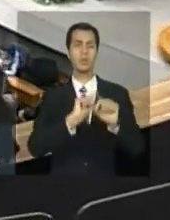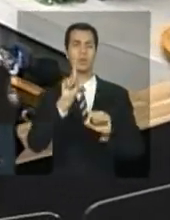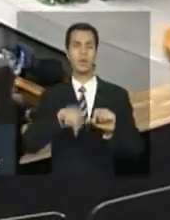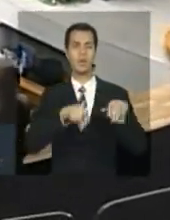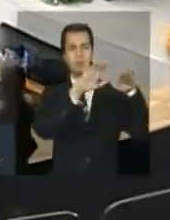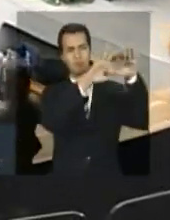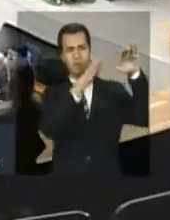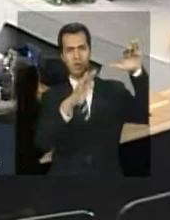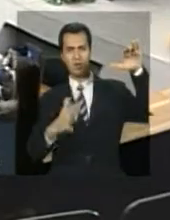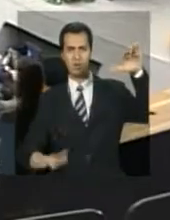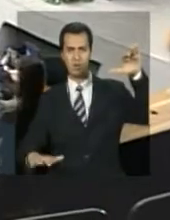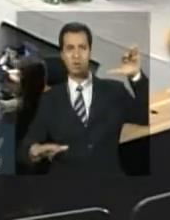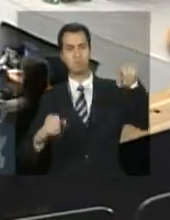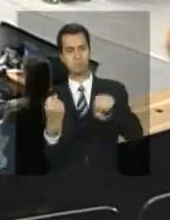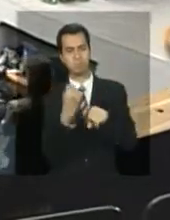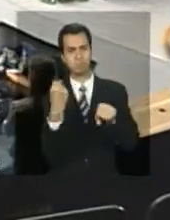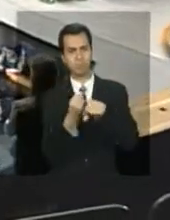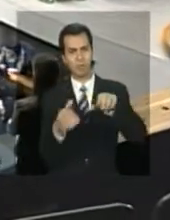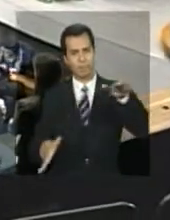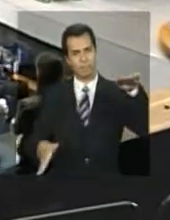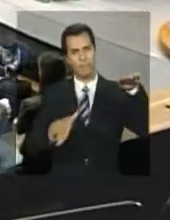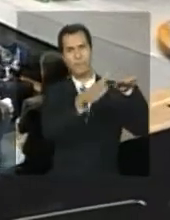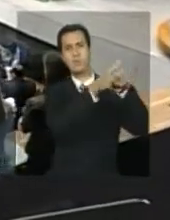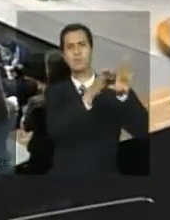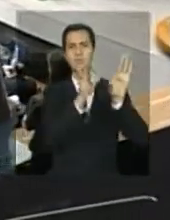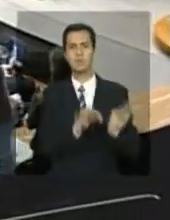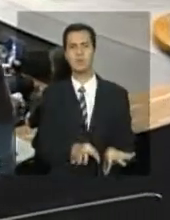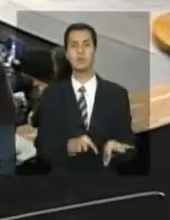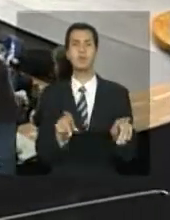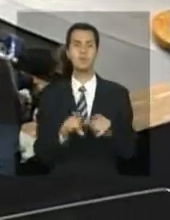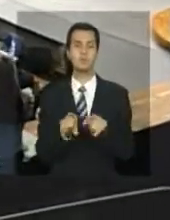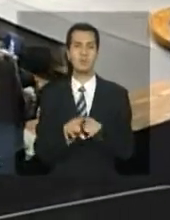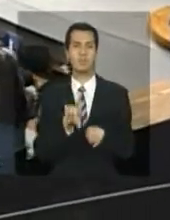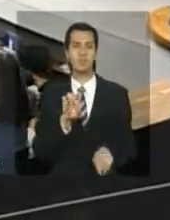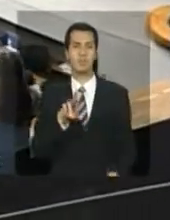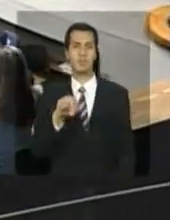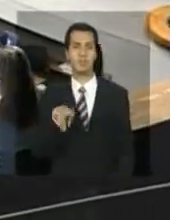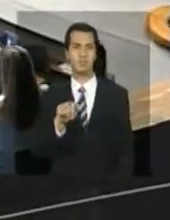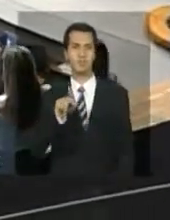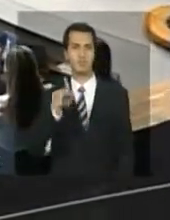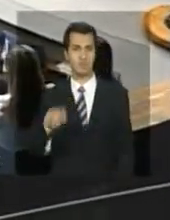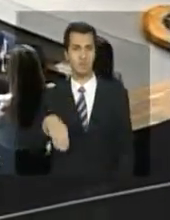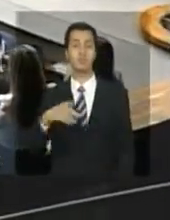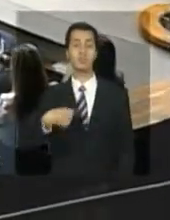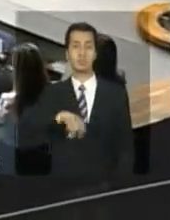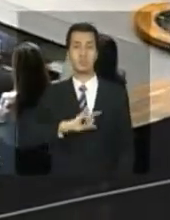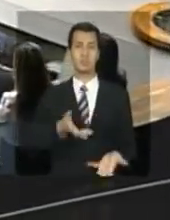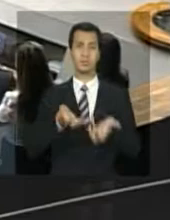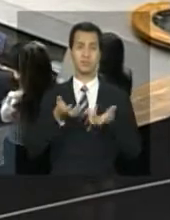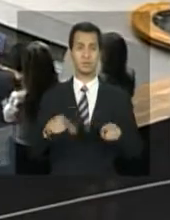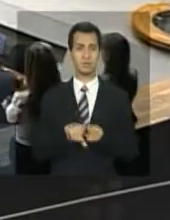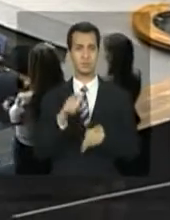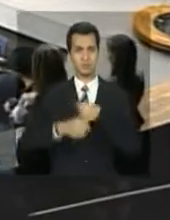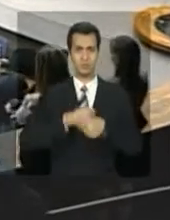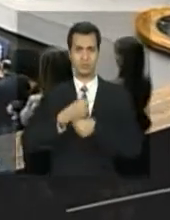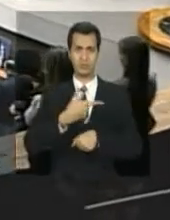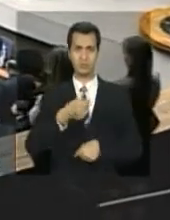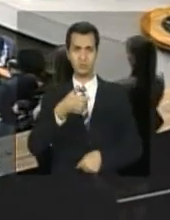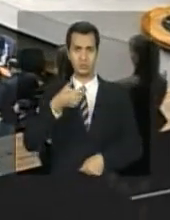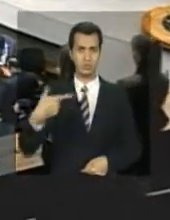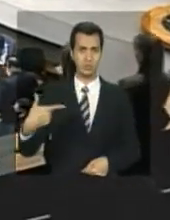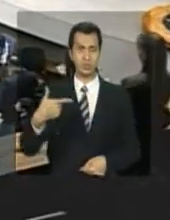encostas e drenagem. Avançaremos também nesse ano na identificação de